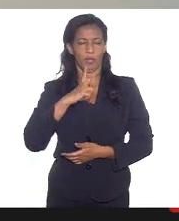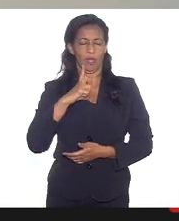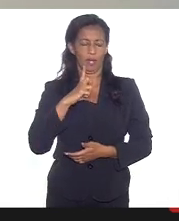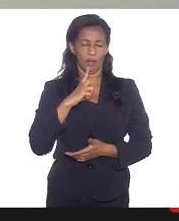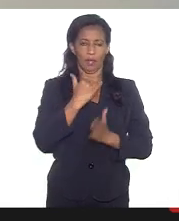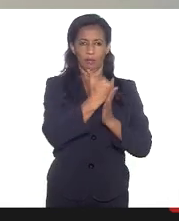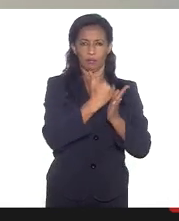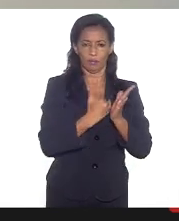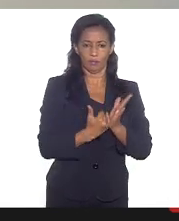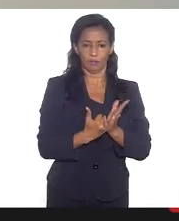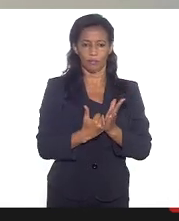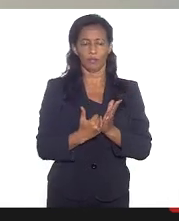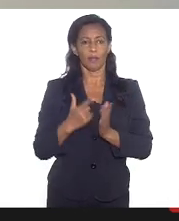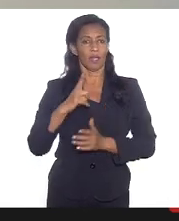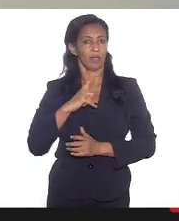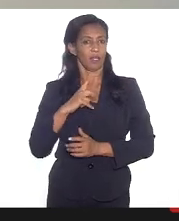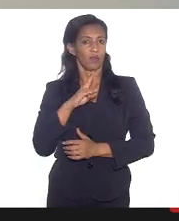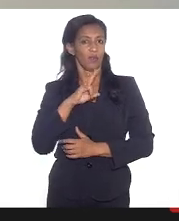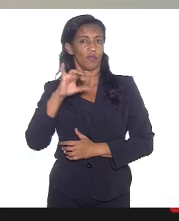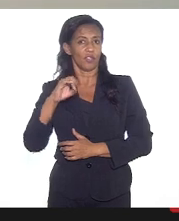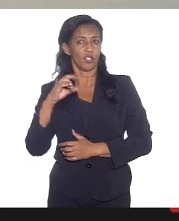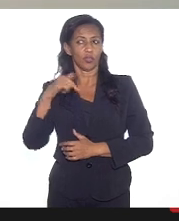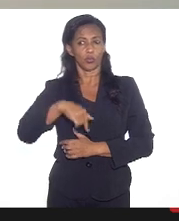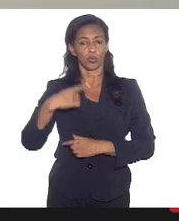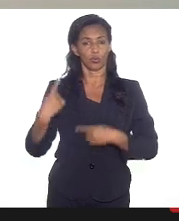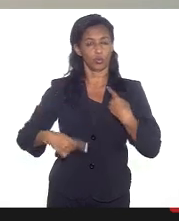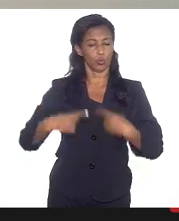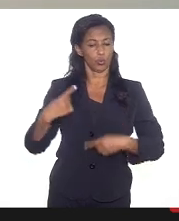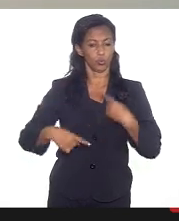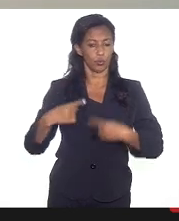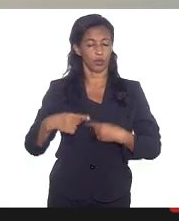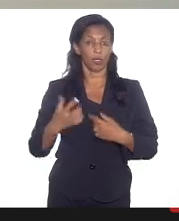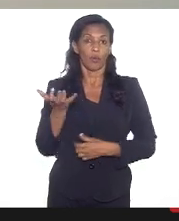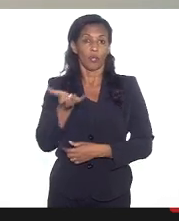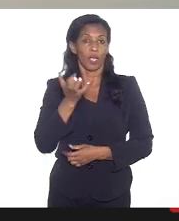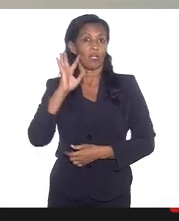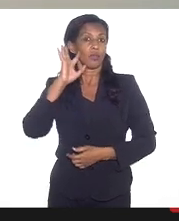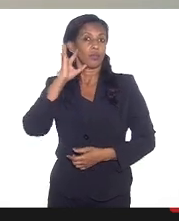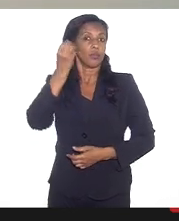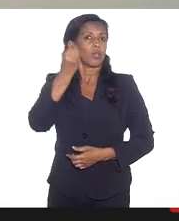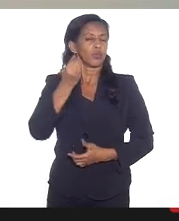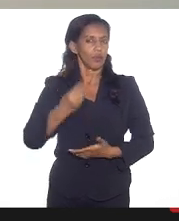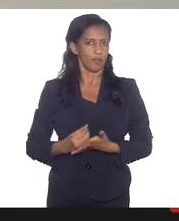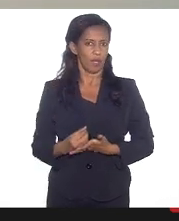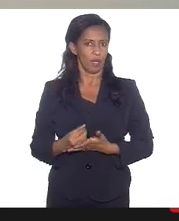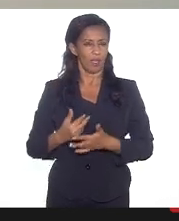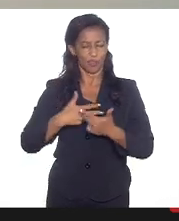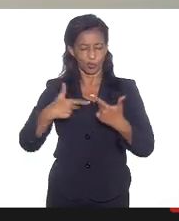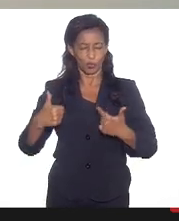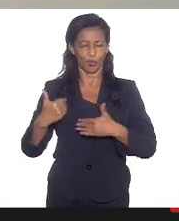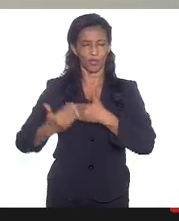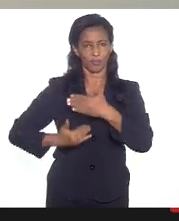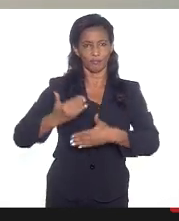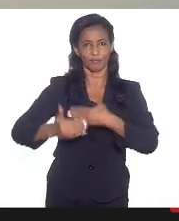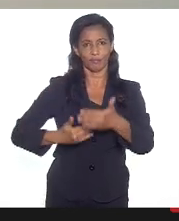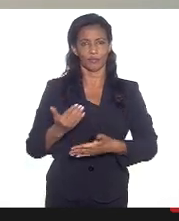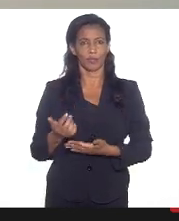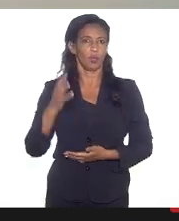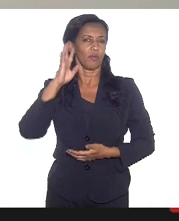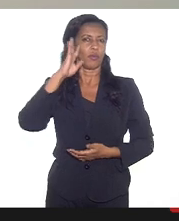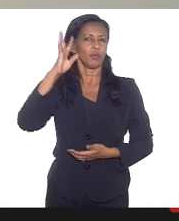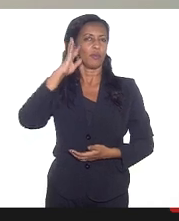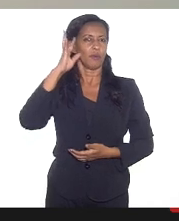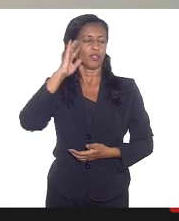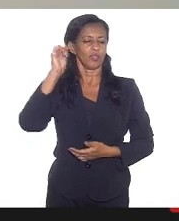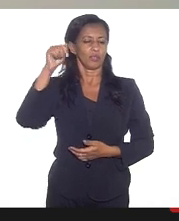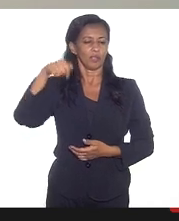entraves, mas nós temos visto que, com discussão, querendo resolver, as coisas andam. Estamos imaginando que nesse ambiente da CPI, os